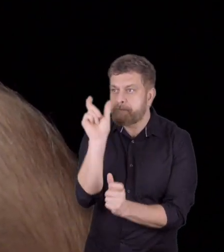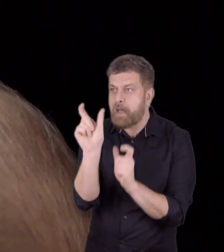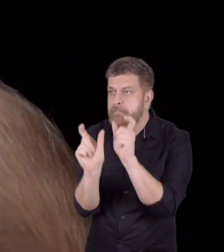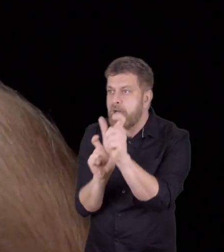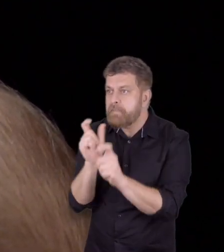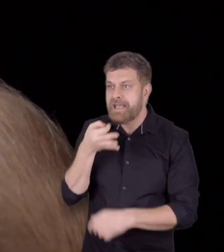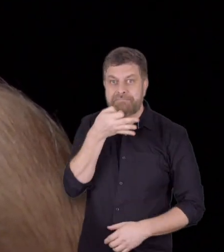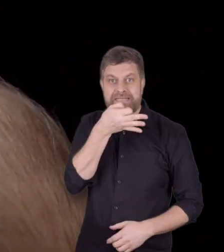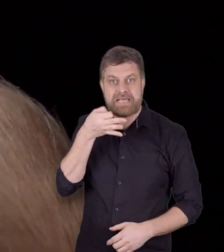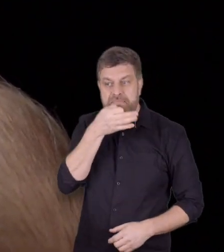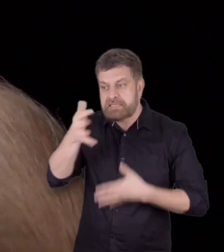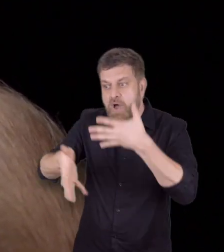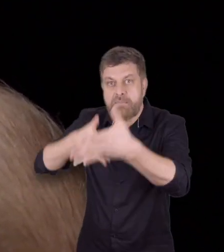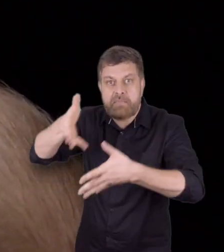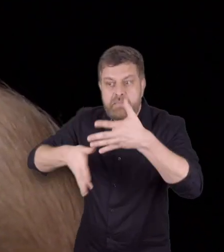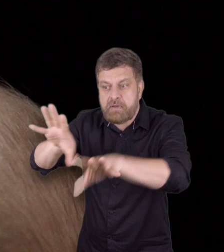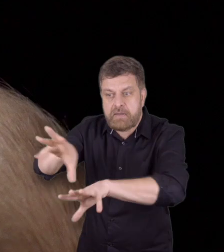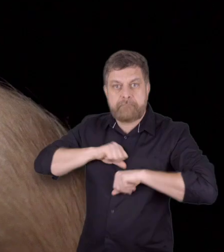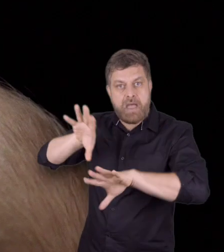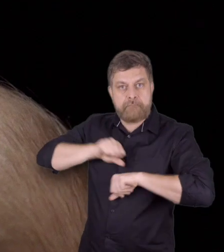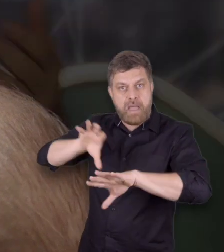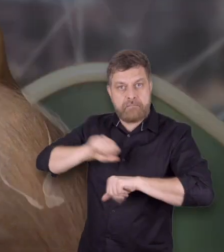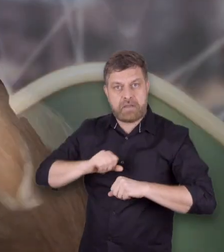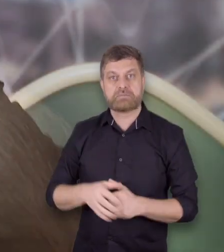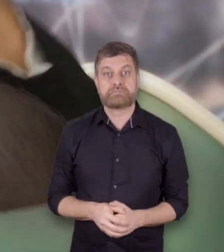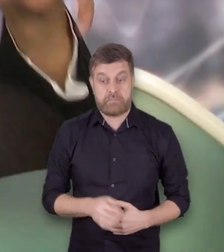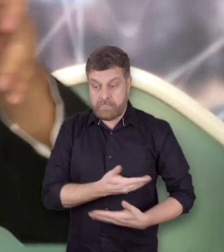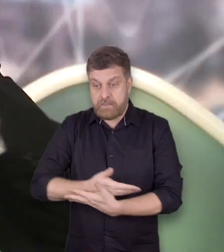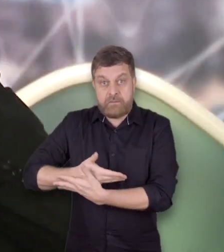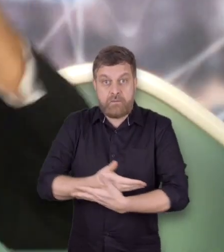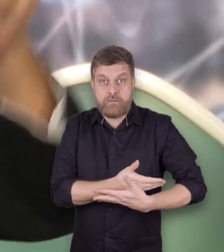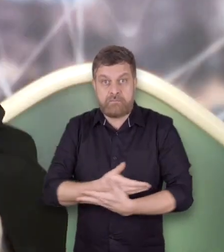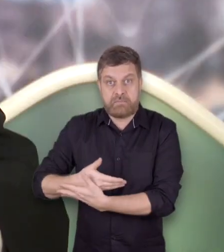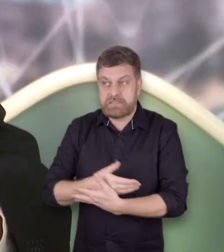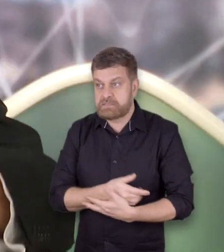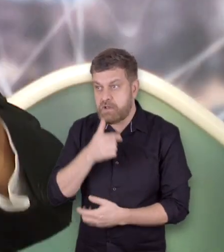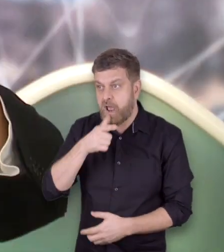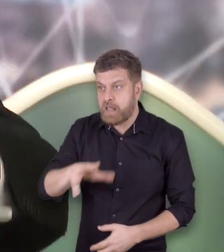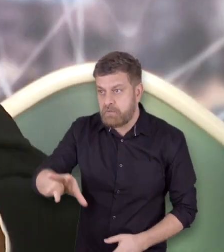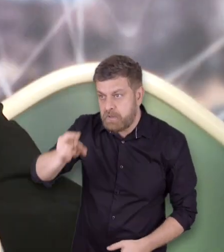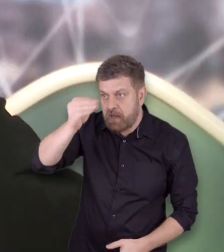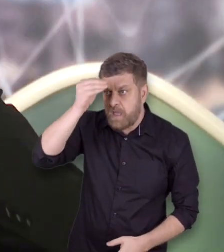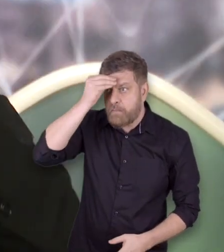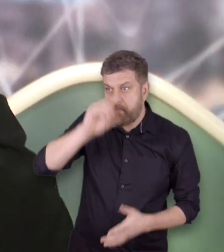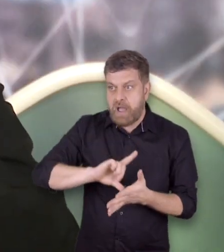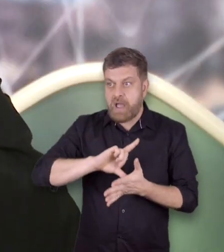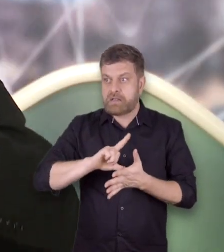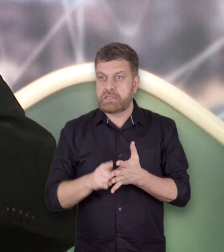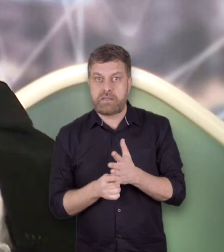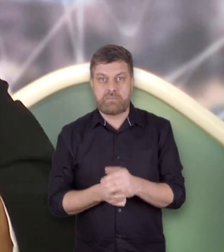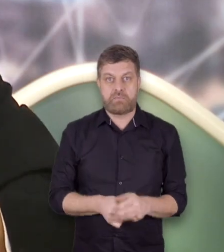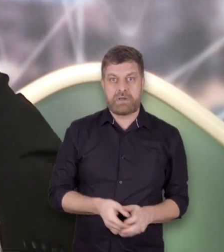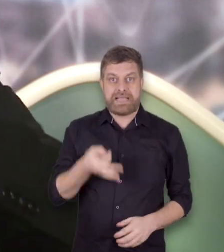das vocalizações dos seus pais, dos seus parentes, de quem estiver por perto. Ele se embebe daquela língua e daqui a pouco começa a